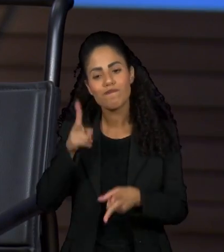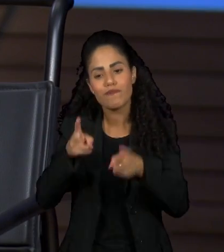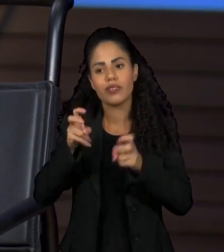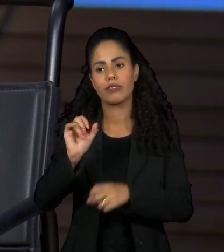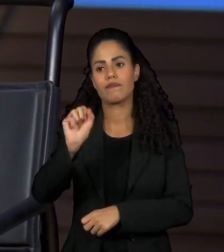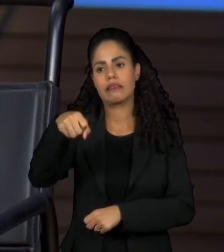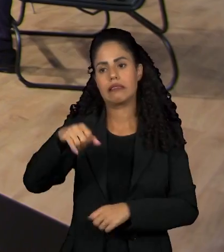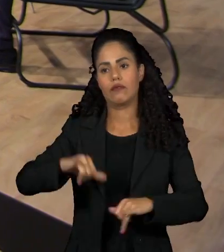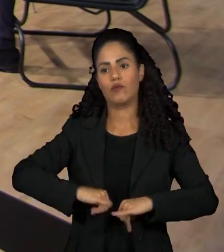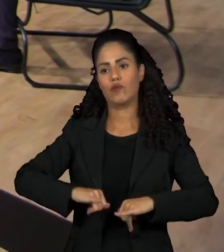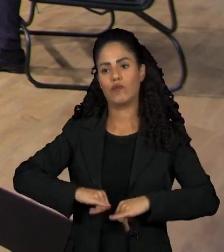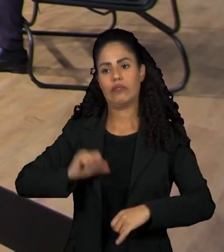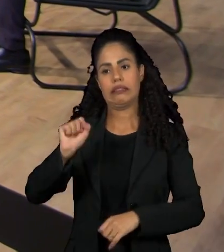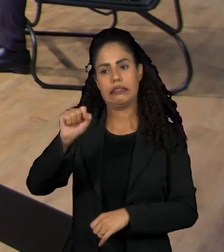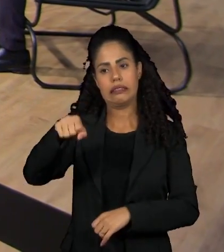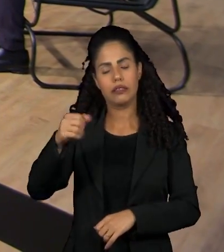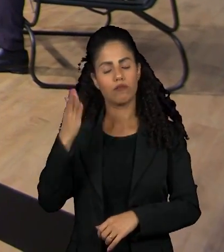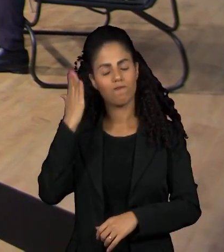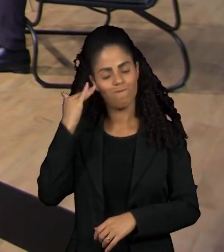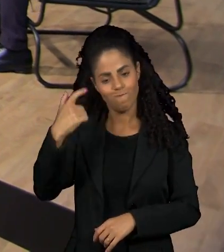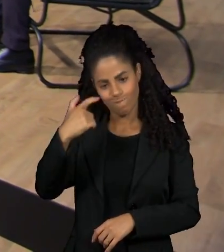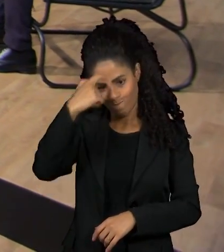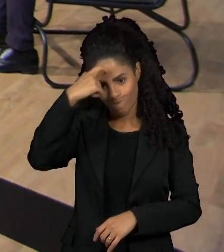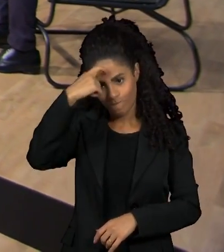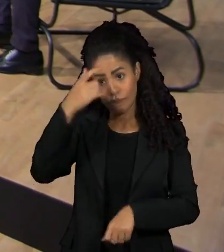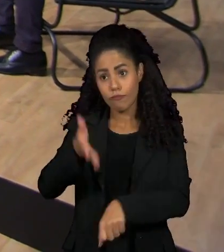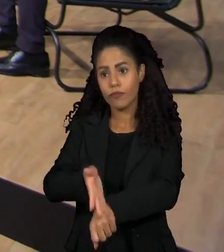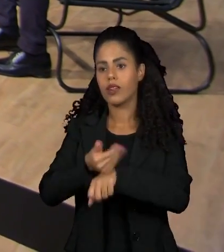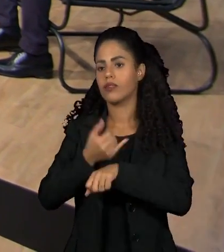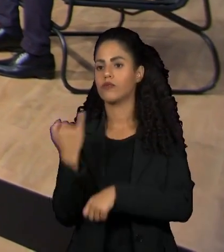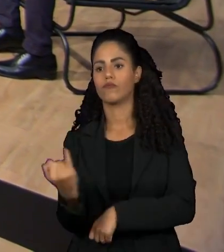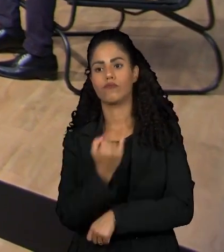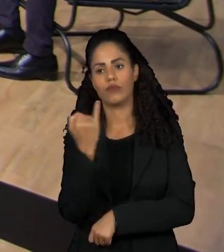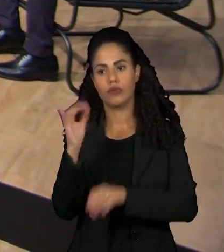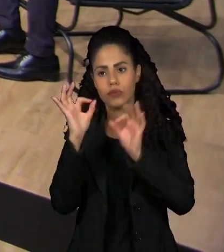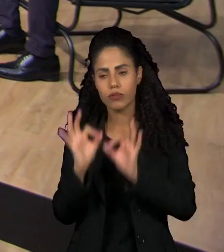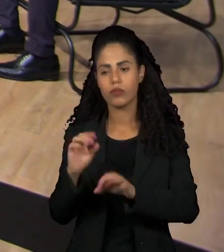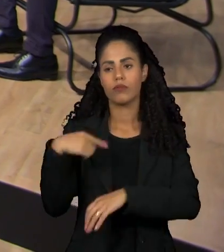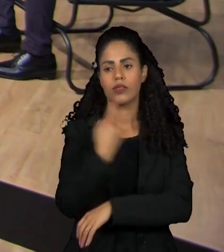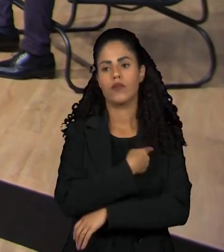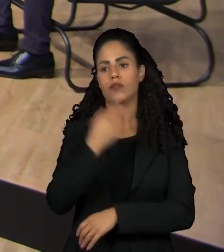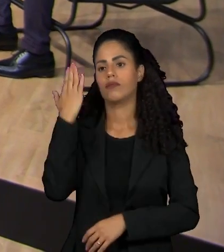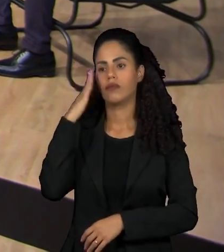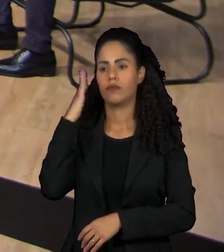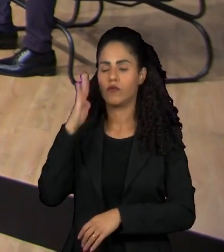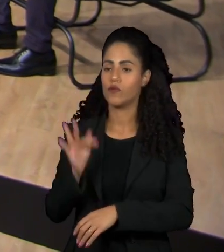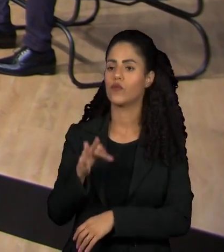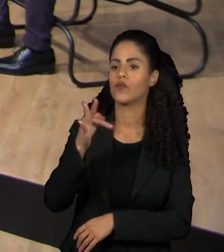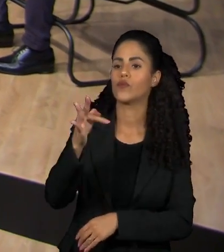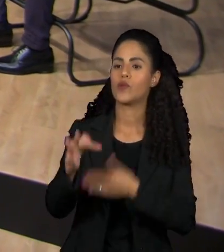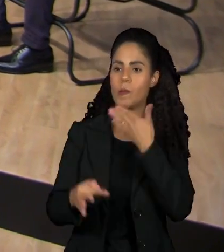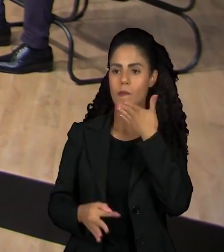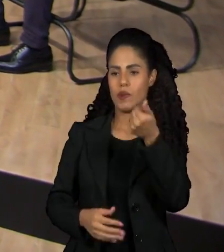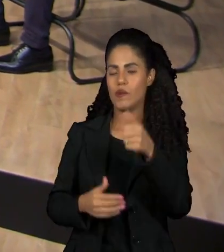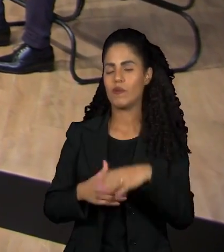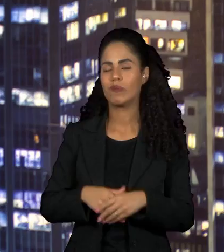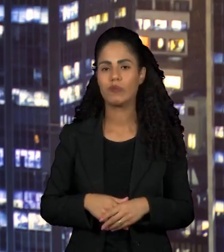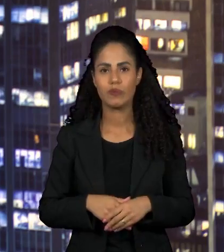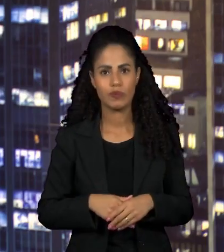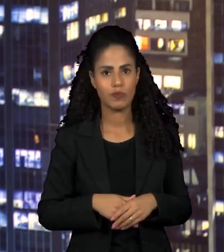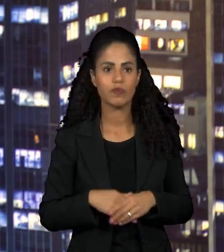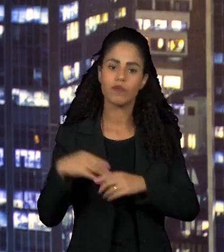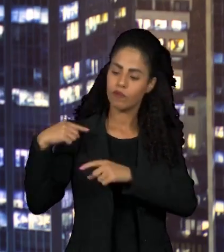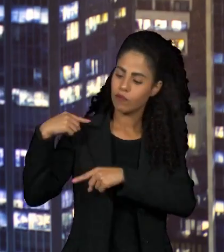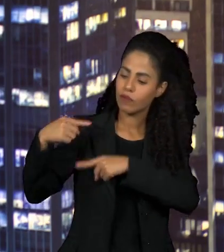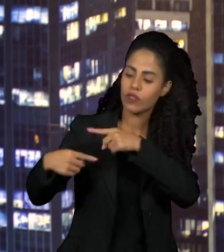mais. Então, começar a criar essa consciência o quanto antes é fundamental para a gente ter aí um futuro mais promissor. As